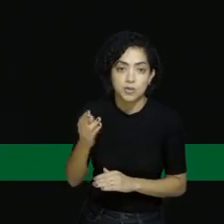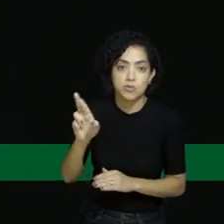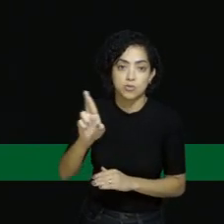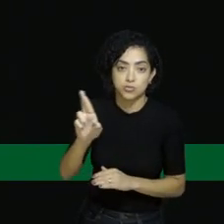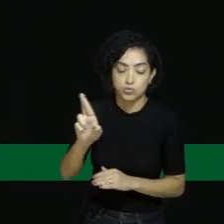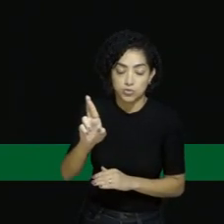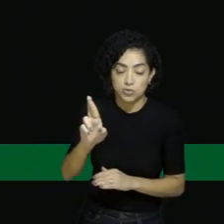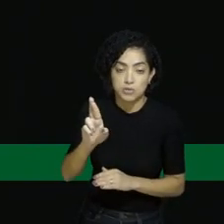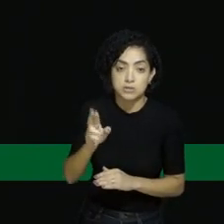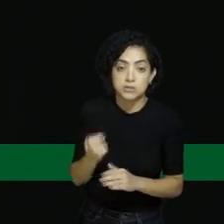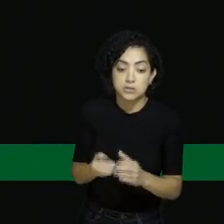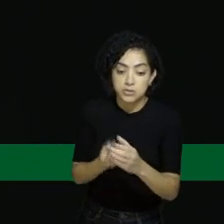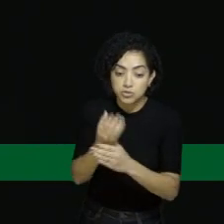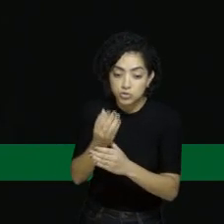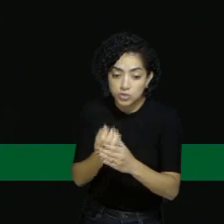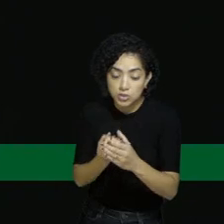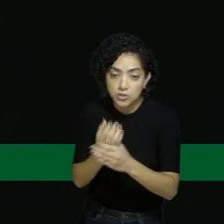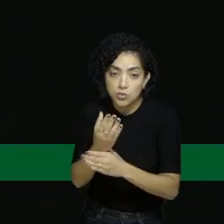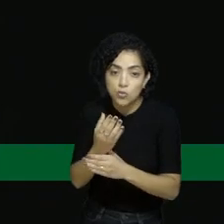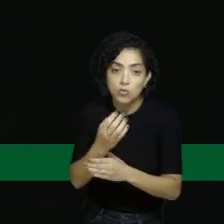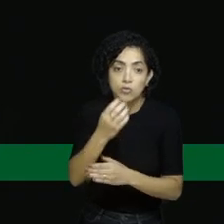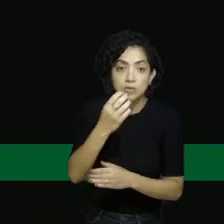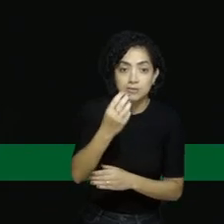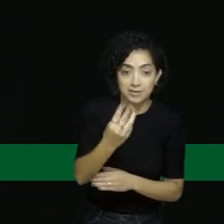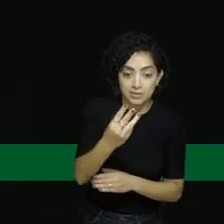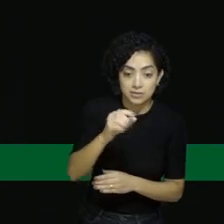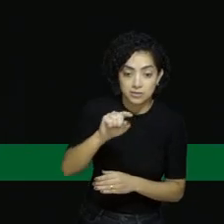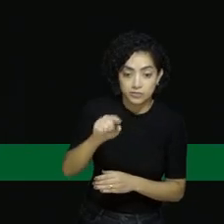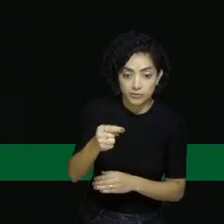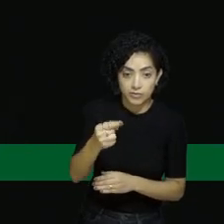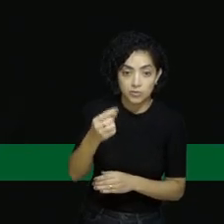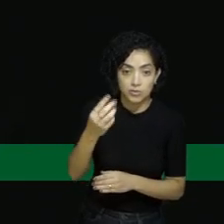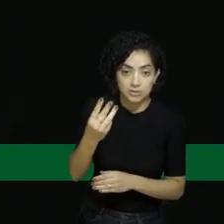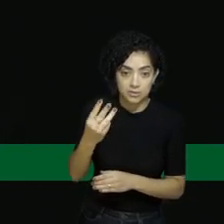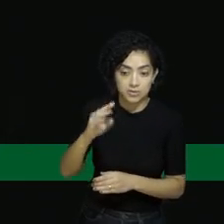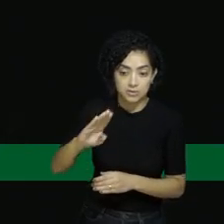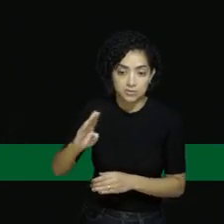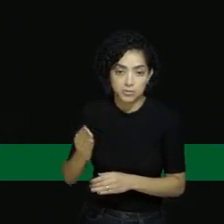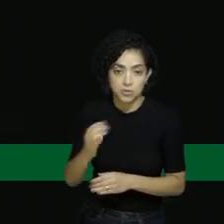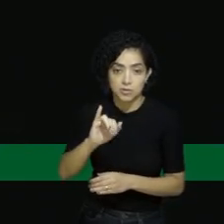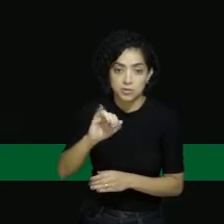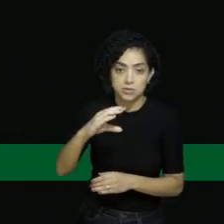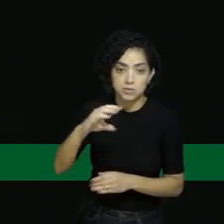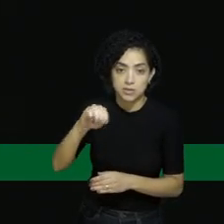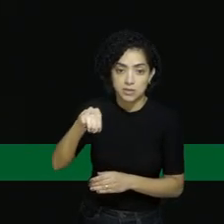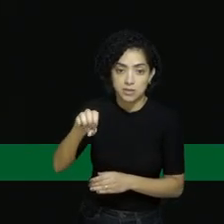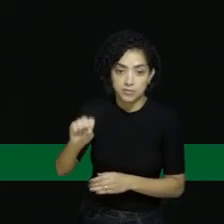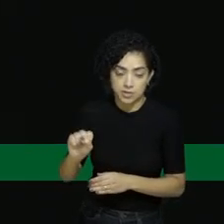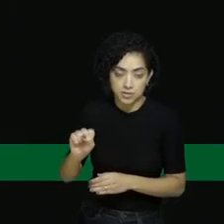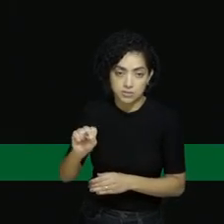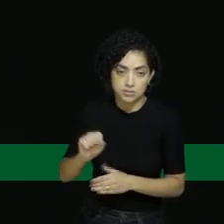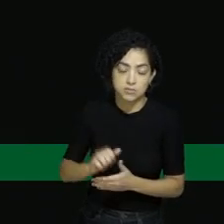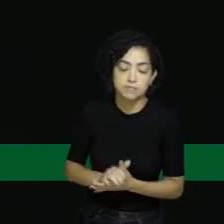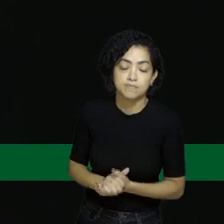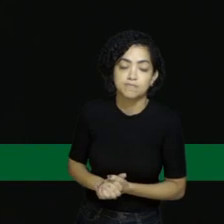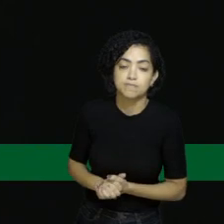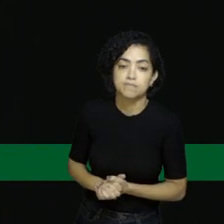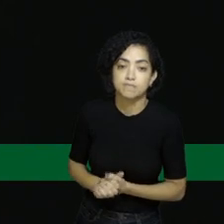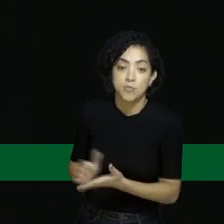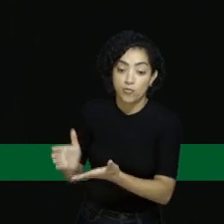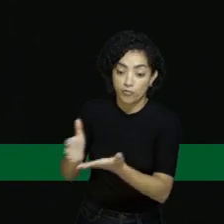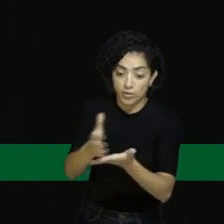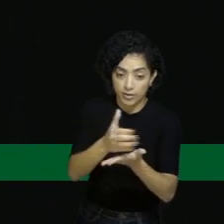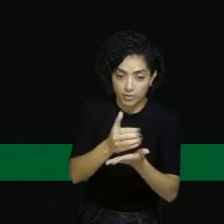gerou 2,3 bilhões de ICMS aos cofres estaduais.